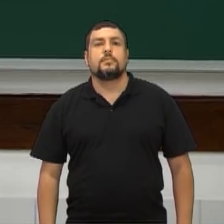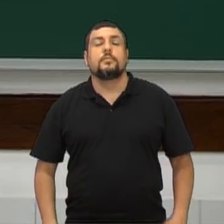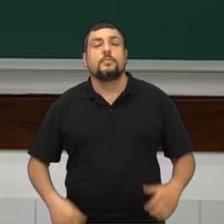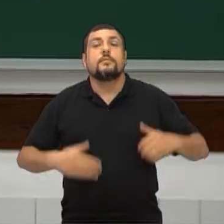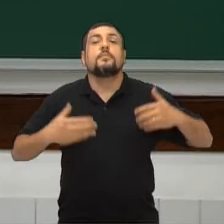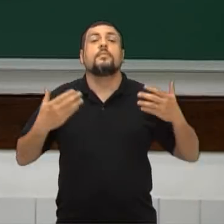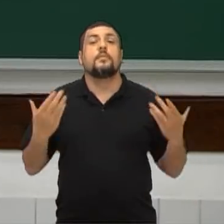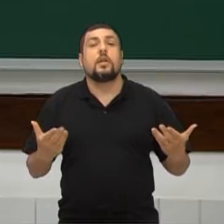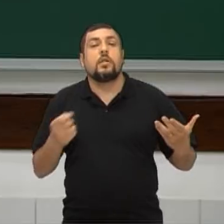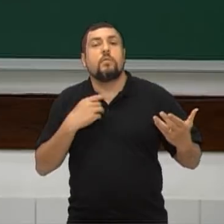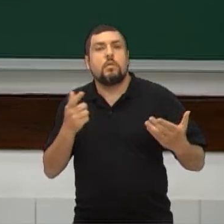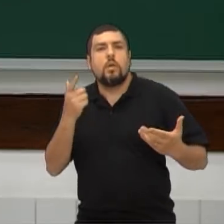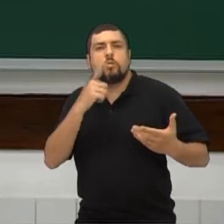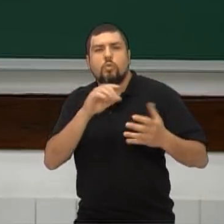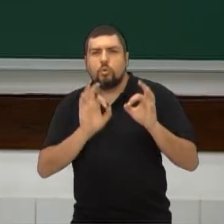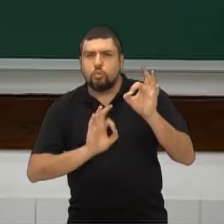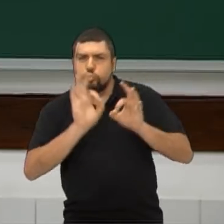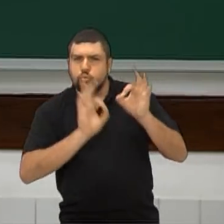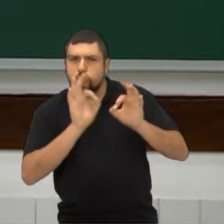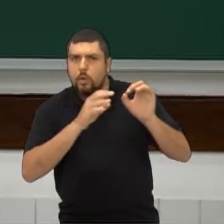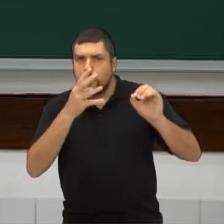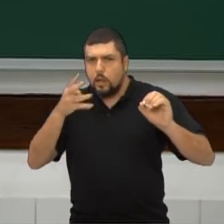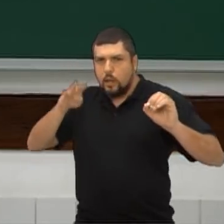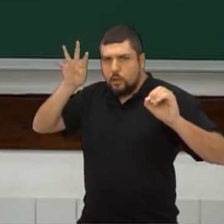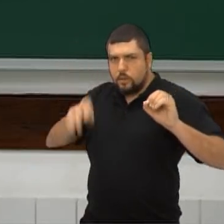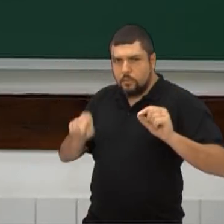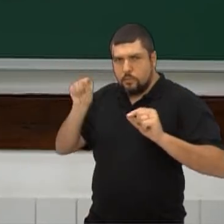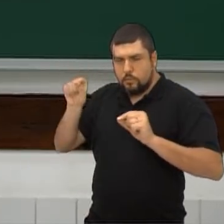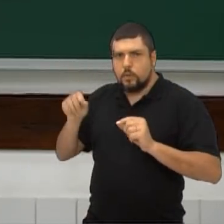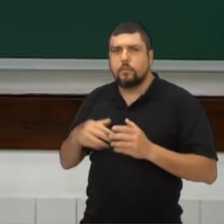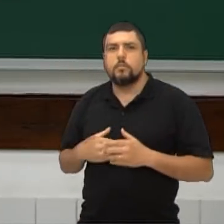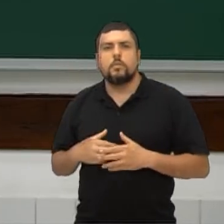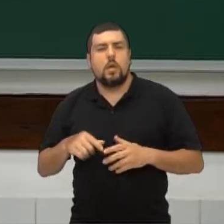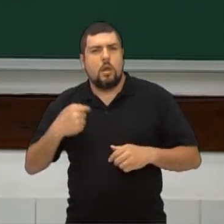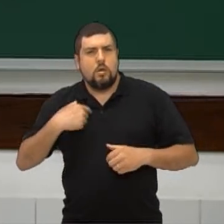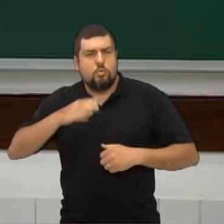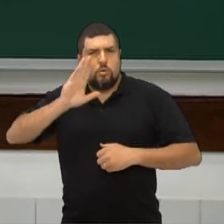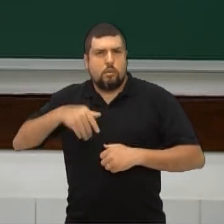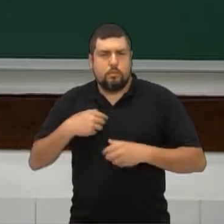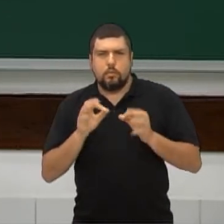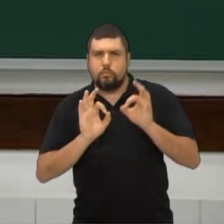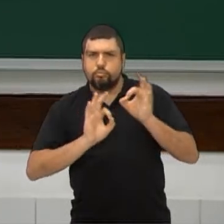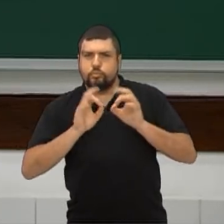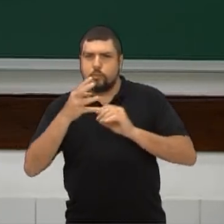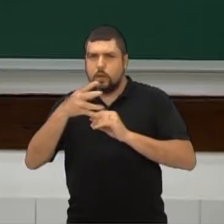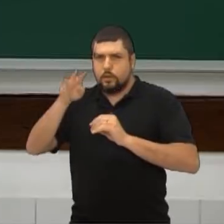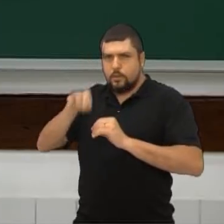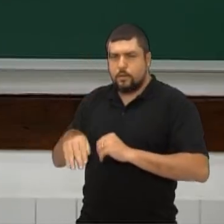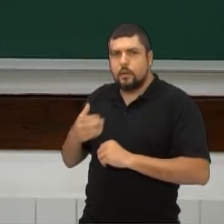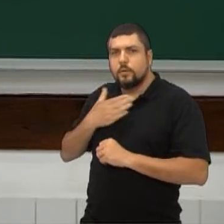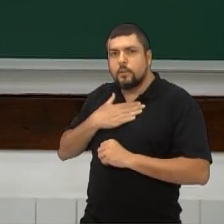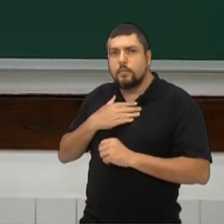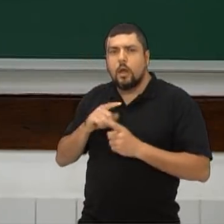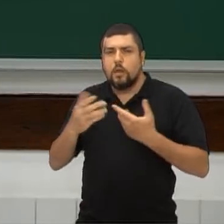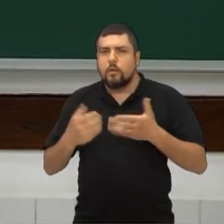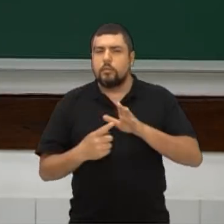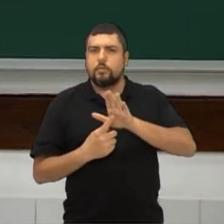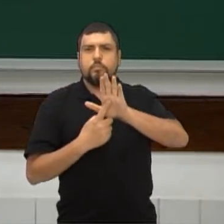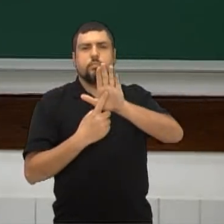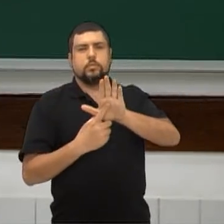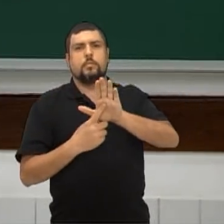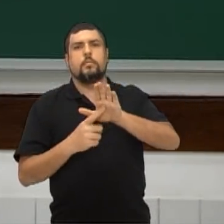E aí, os senhores conseguiram montar a tabela de vocês? Bom, eu já montei a minha e eu vou mostrar ela aqui agora. Mas essa